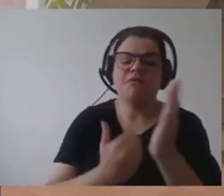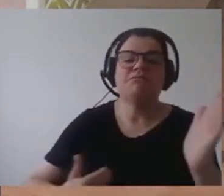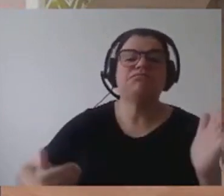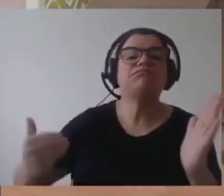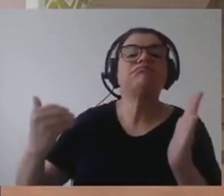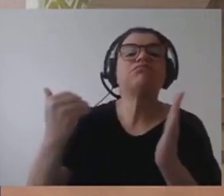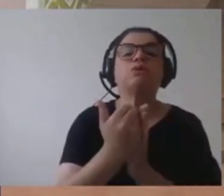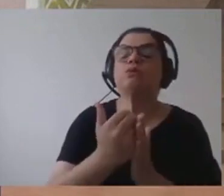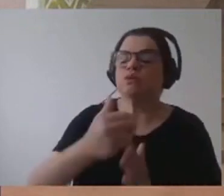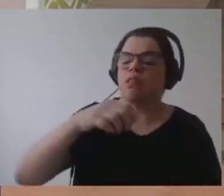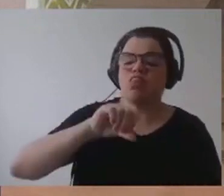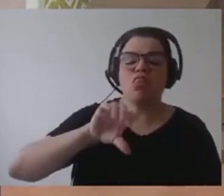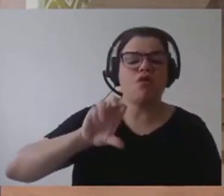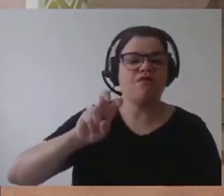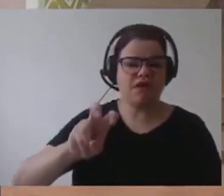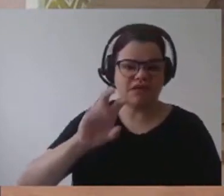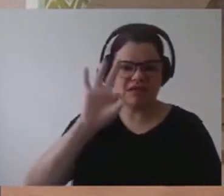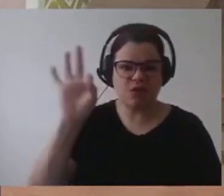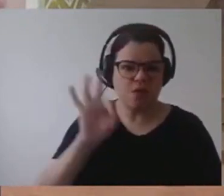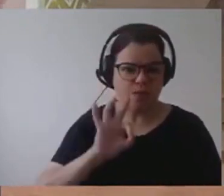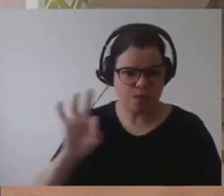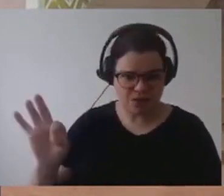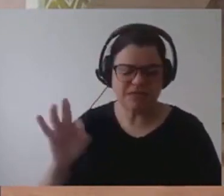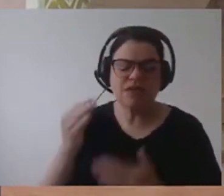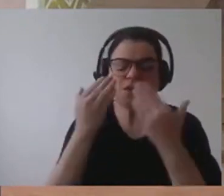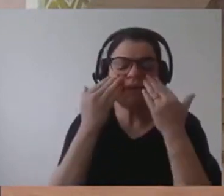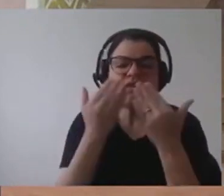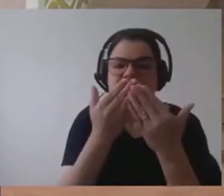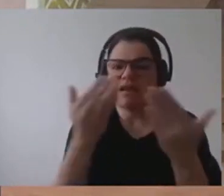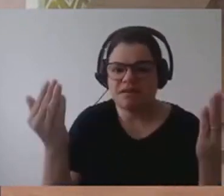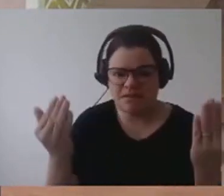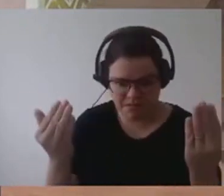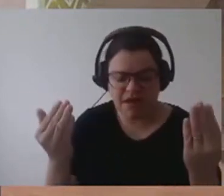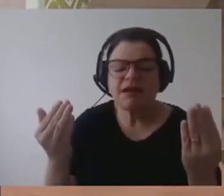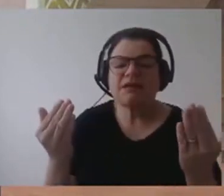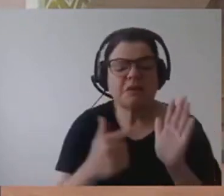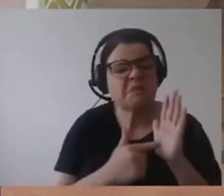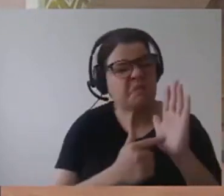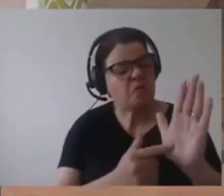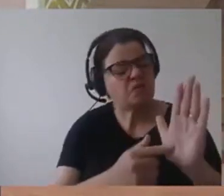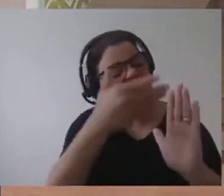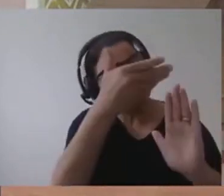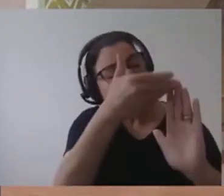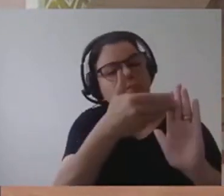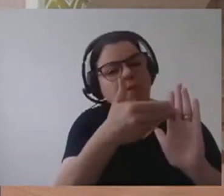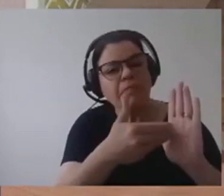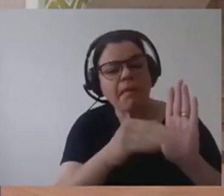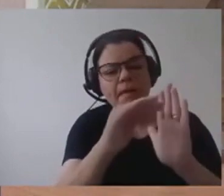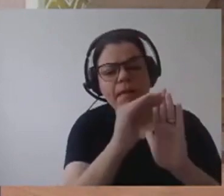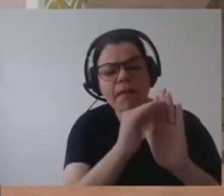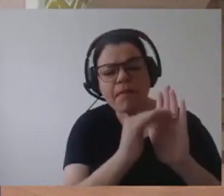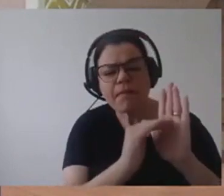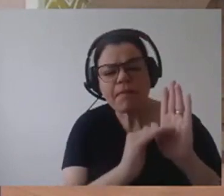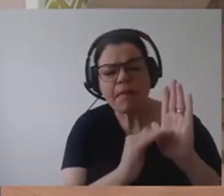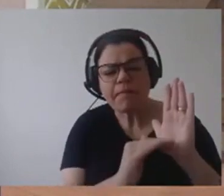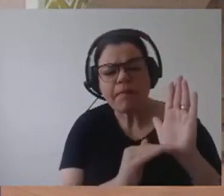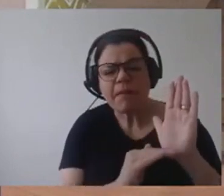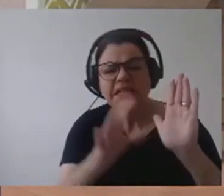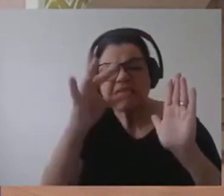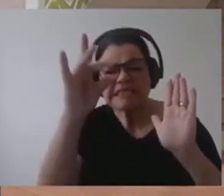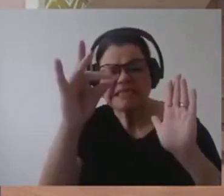dos 95% de Transparência que é o nosso caso o caso aqui da Câmara Municipal foram